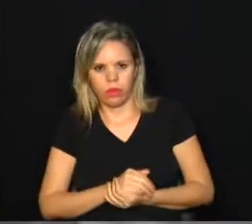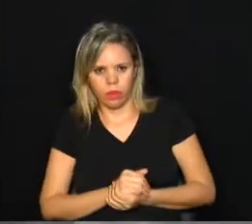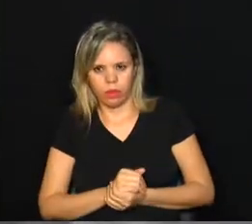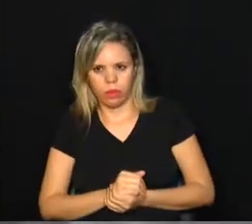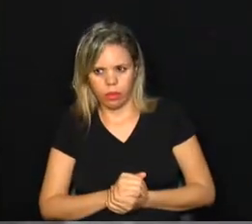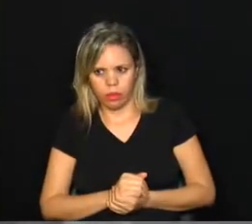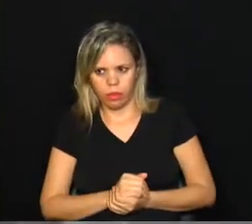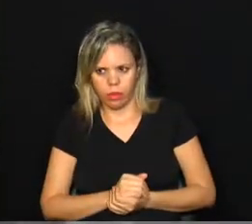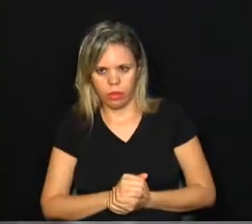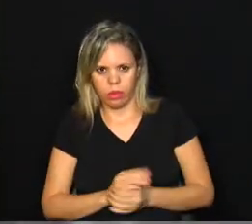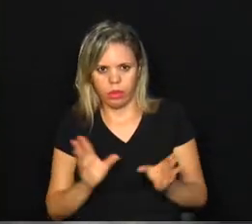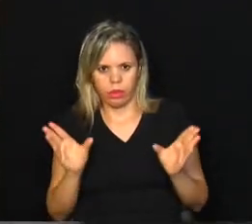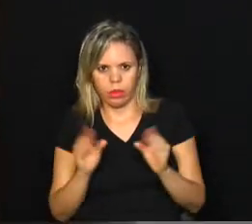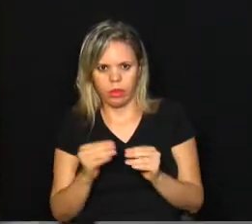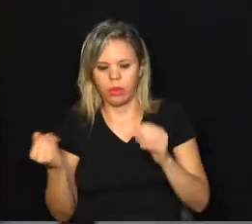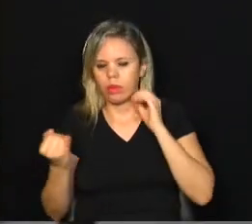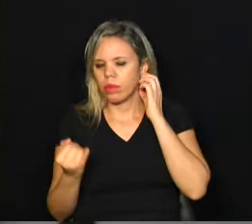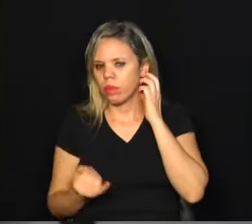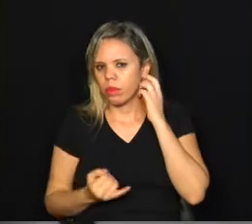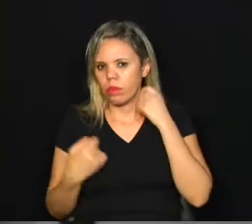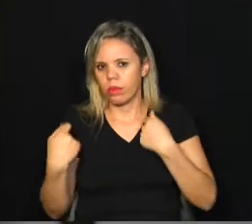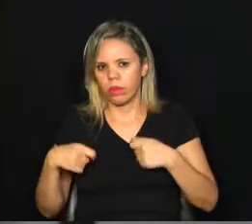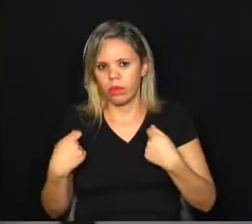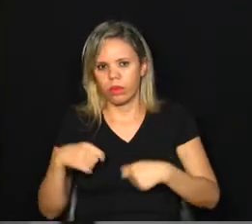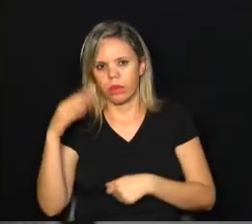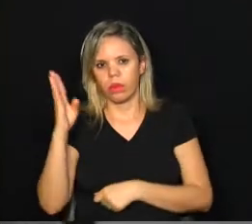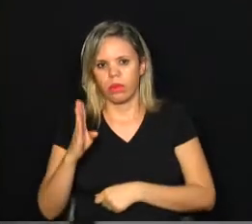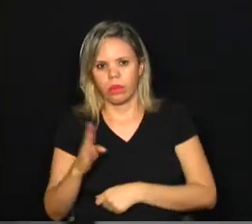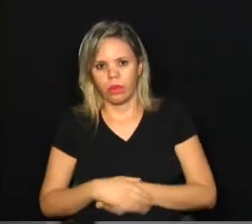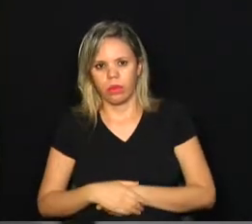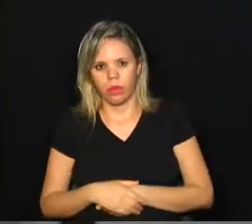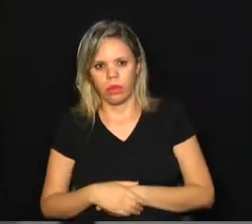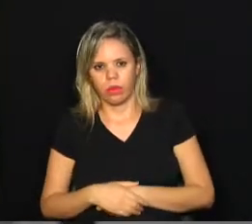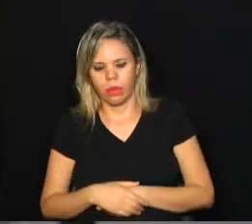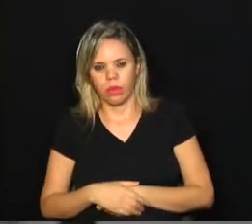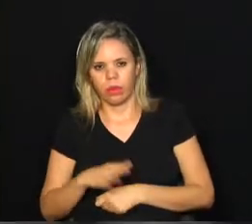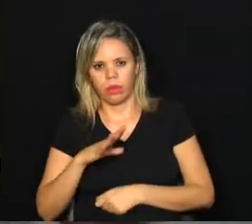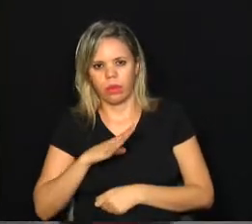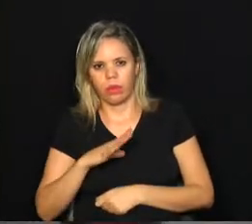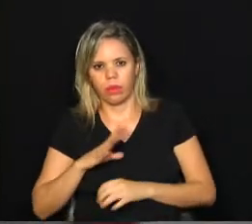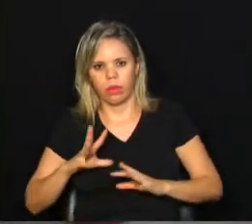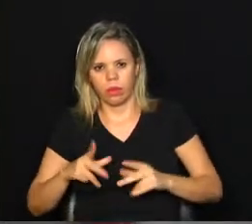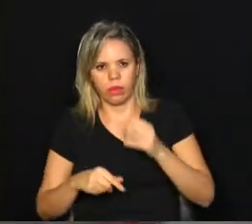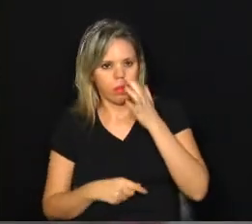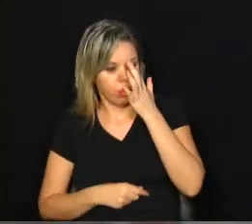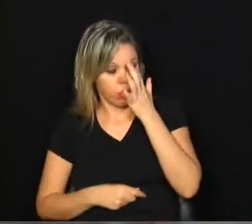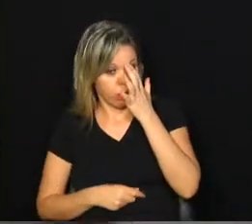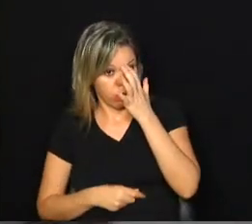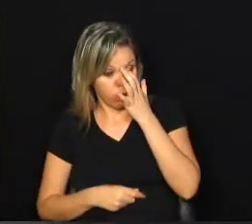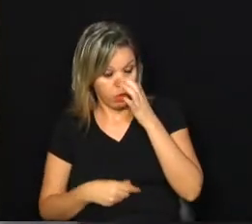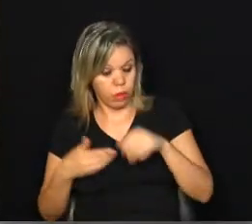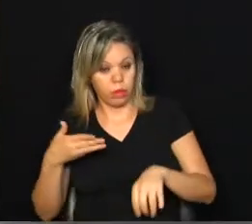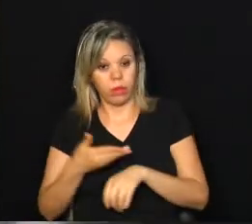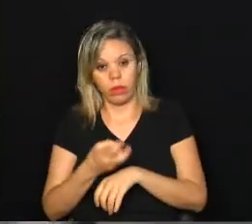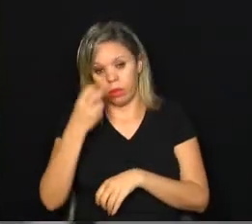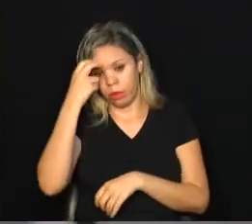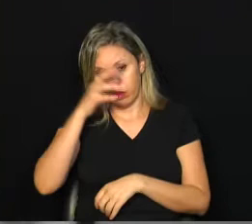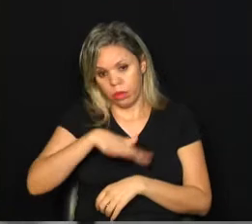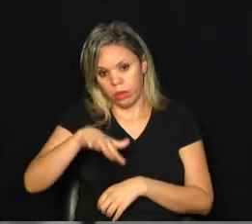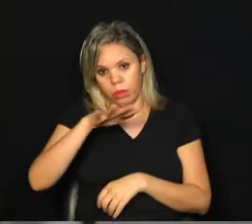Por fim, uma coisa muito importante que a gente precisa no Brasil e na cidade como um todo é a parte da